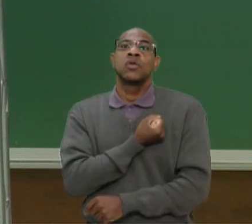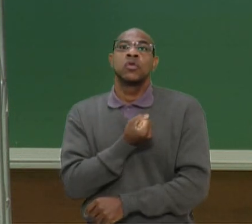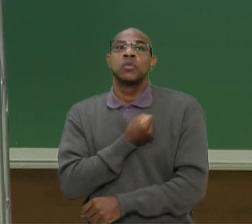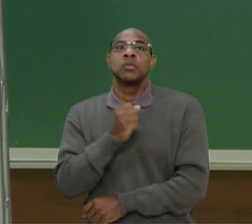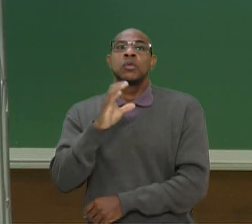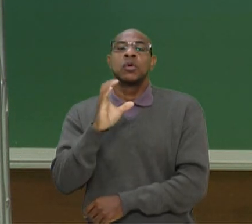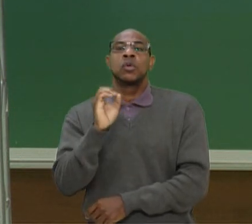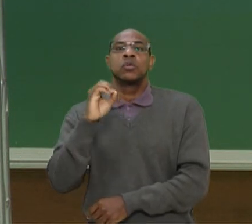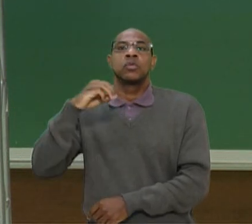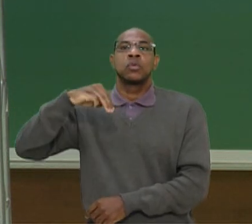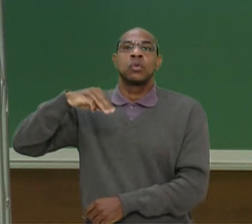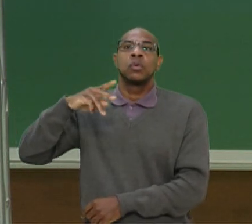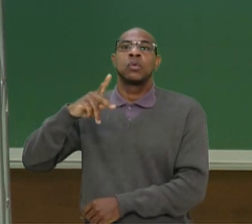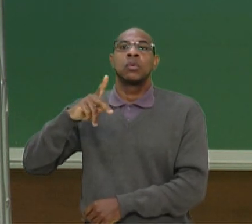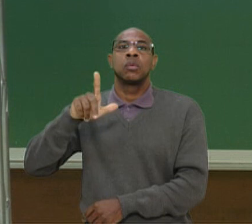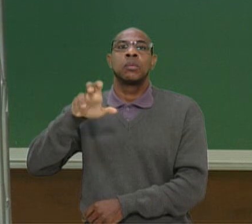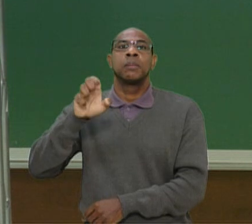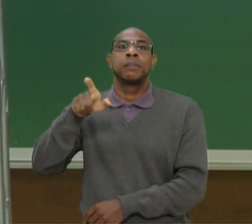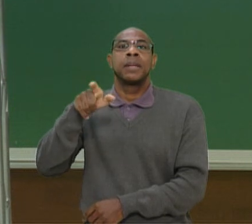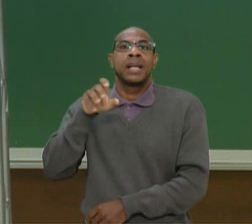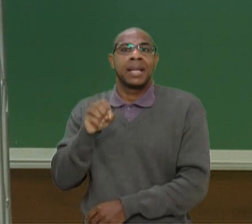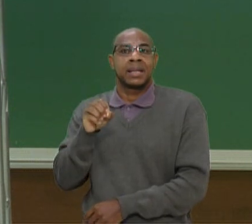várias operações. Hoje a gente vai